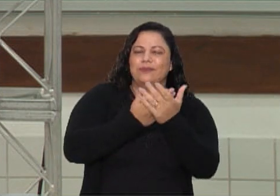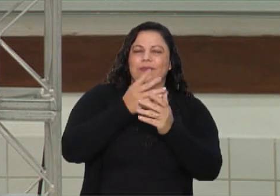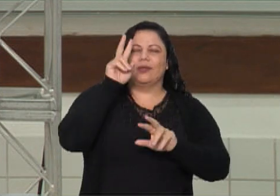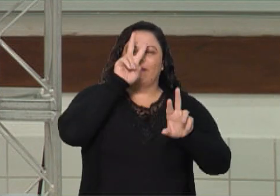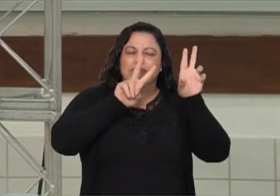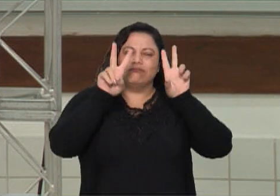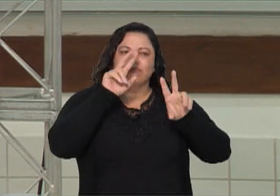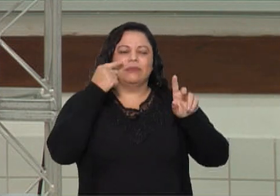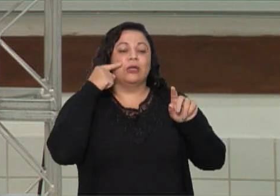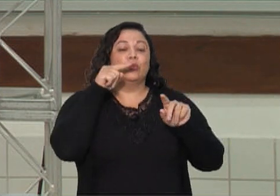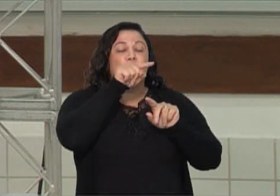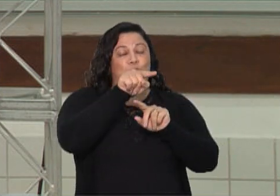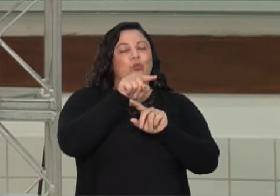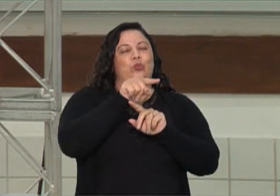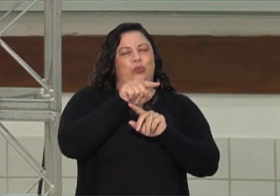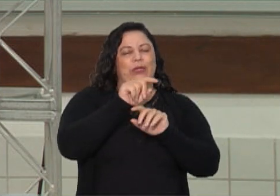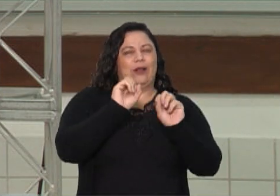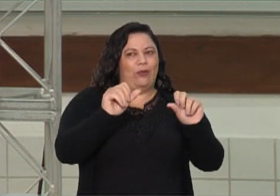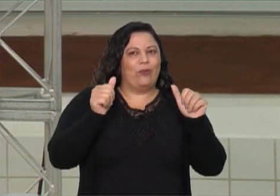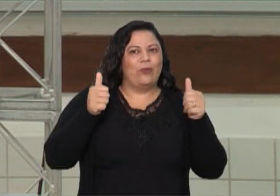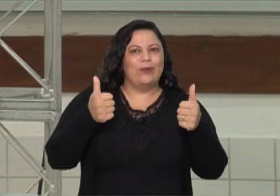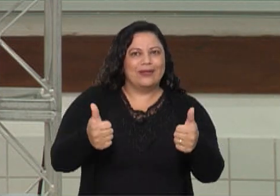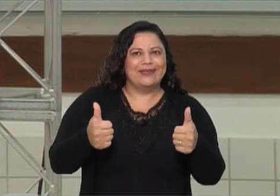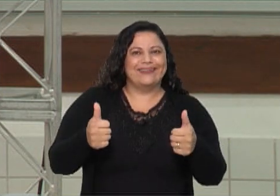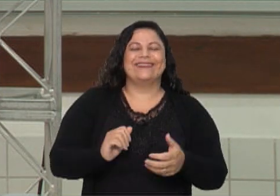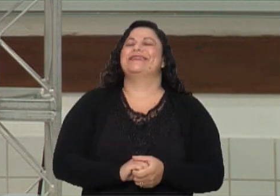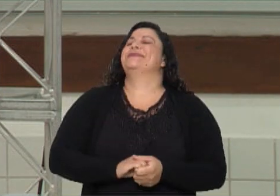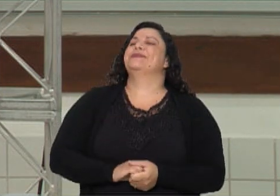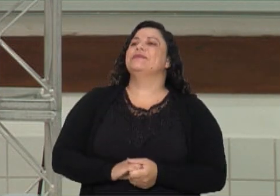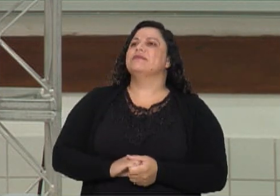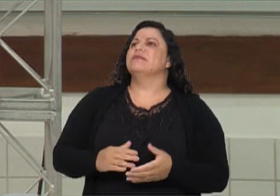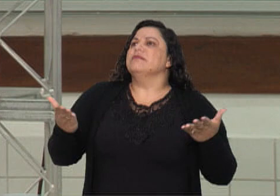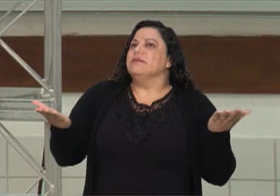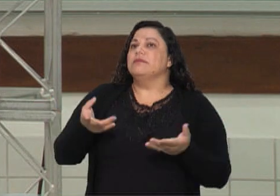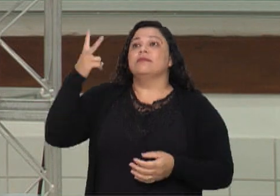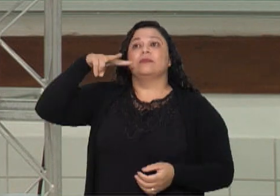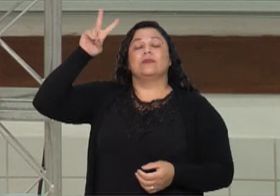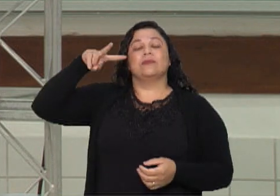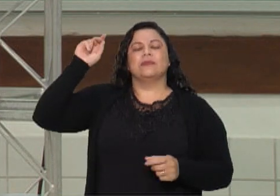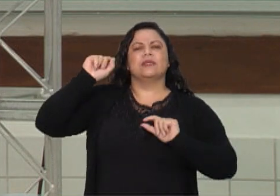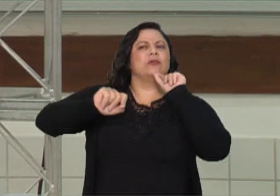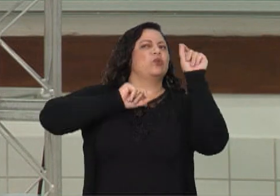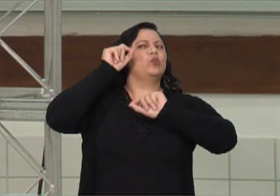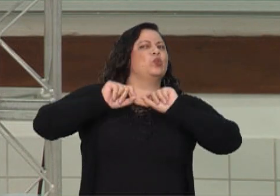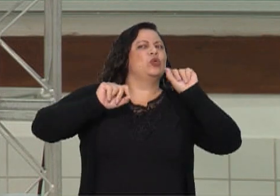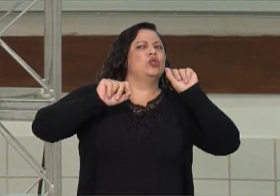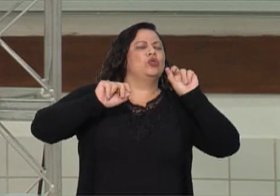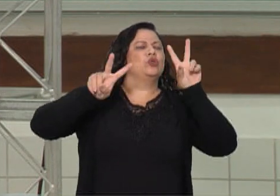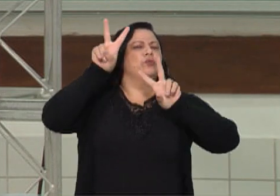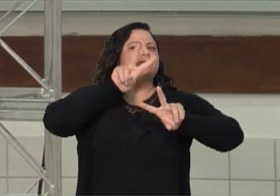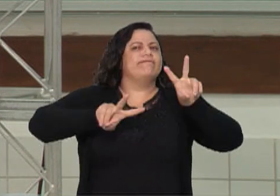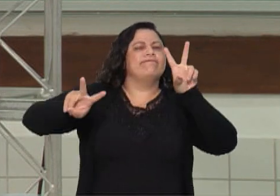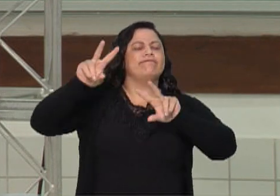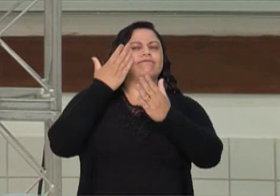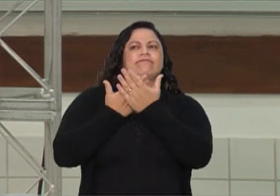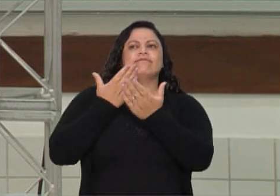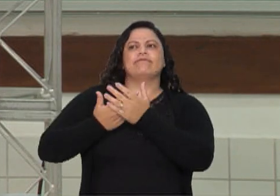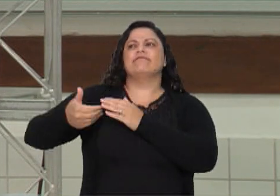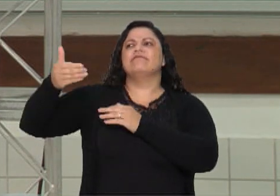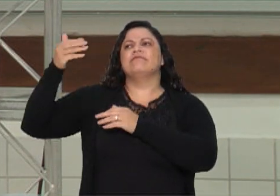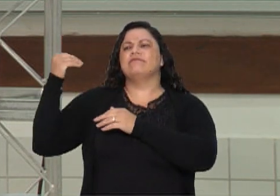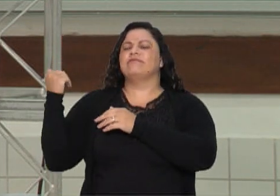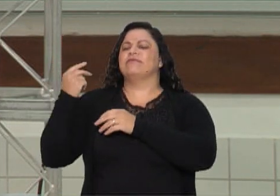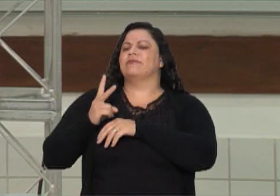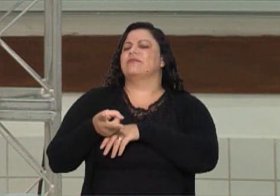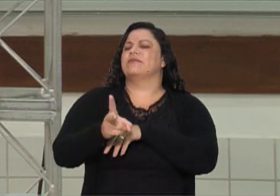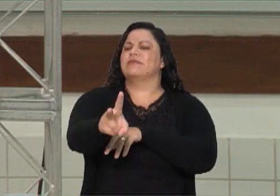tudo lá disponível para vocês. Muito bem, vamos lembrar o que a gente viu na aula passada? Para daí dar continuidade ao nosso